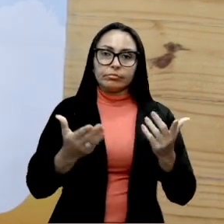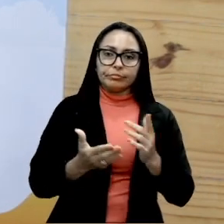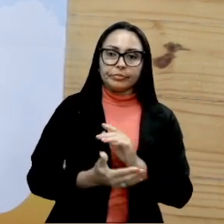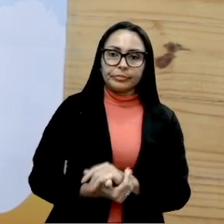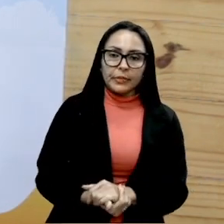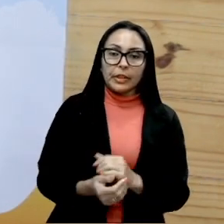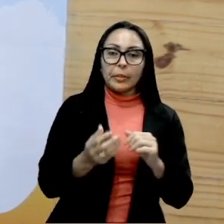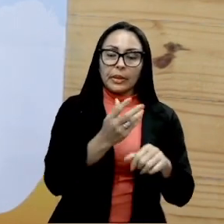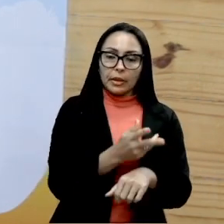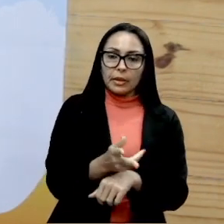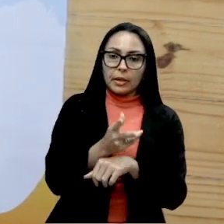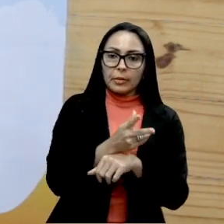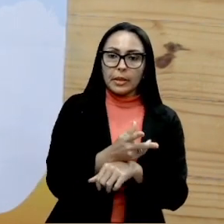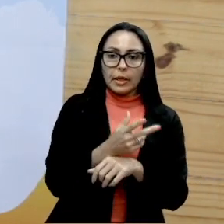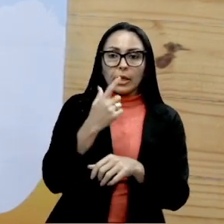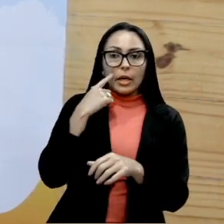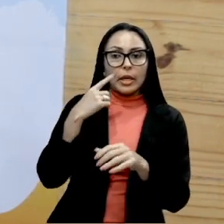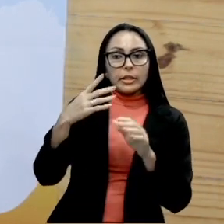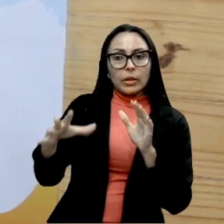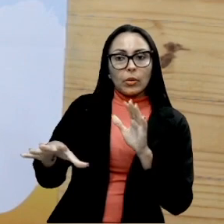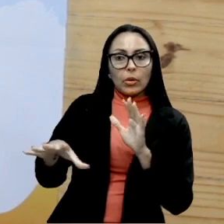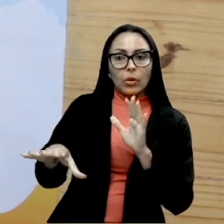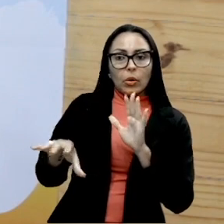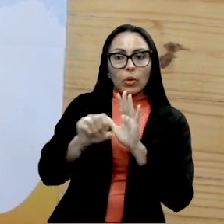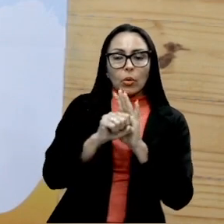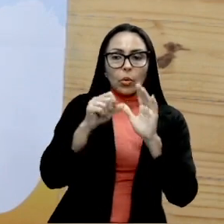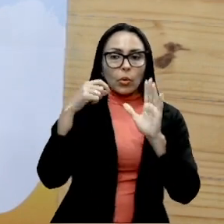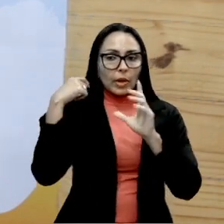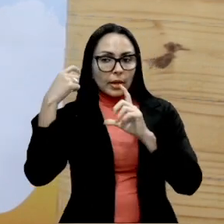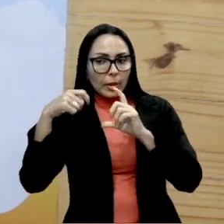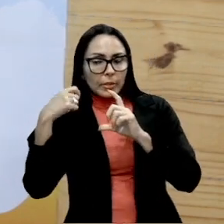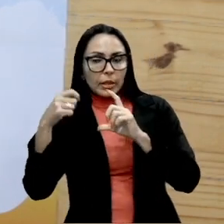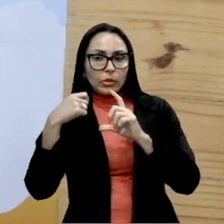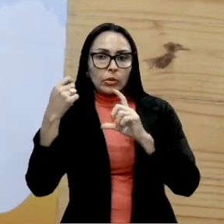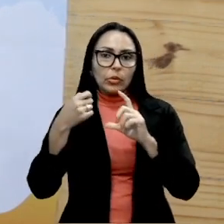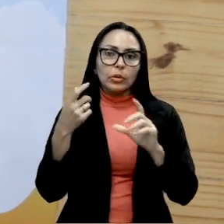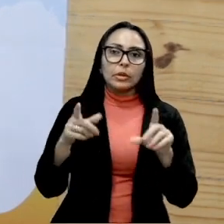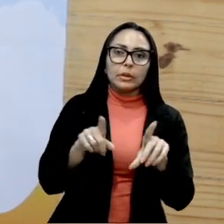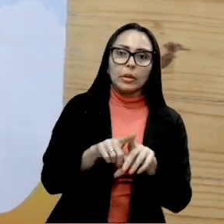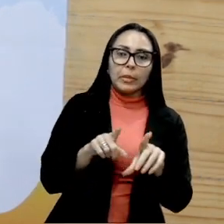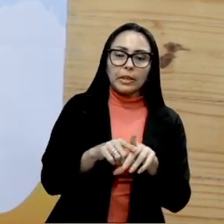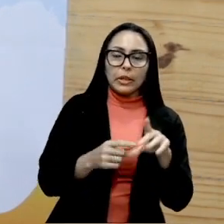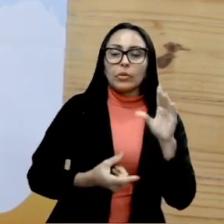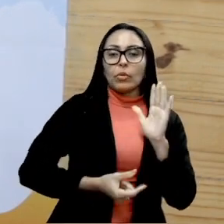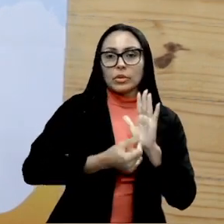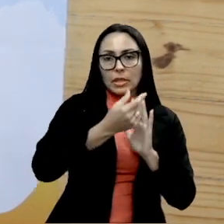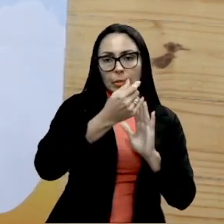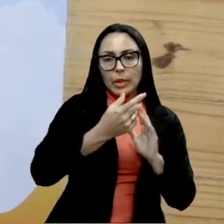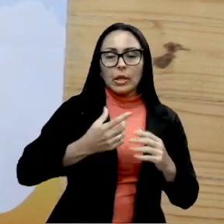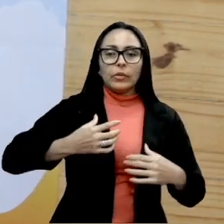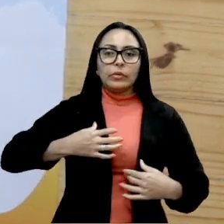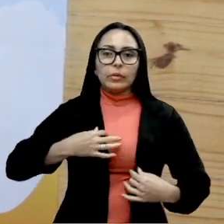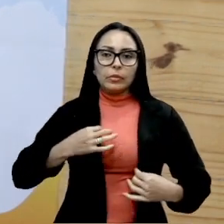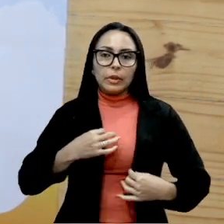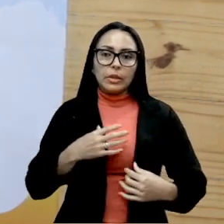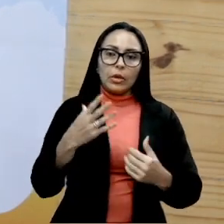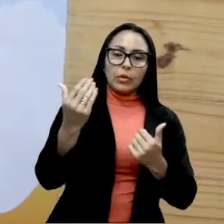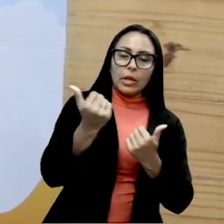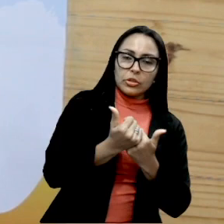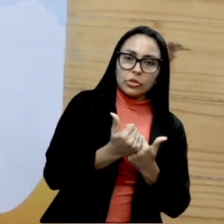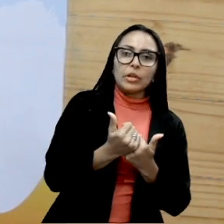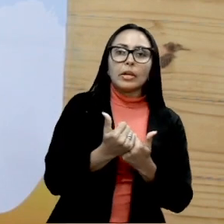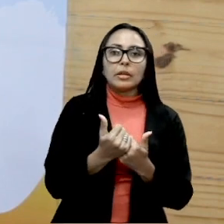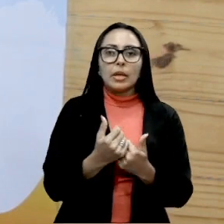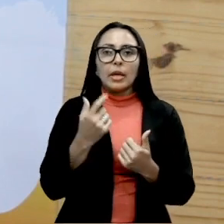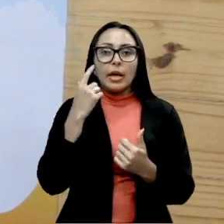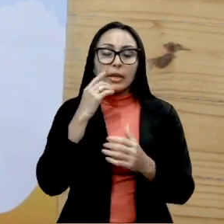câmera, o captador de áudio, o operador de áudio, o continuista, dependendo do orçamento, né? O figurino, os assistentes contra-regra, estagiário, a equipe